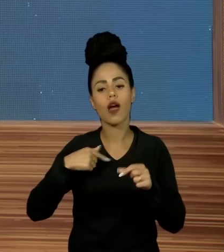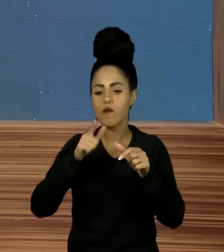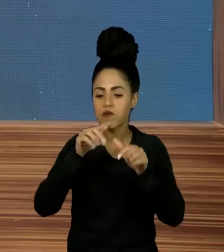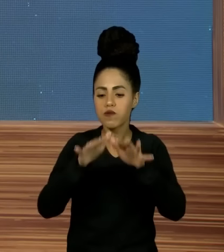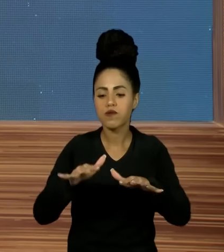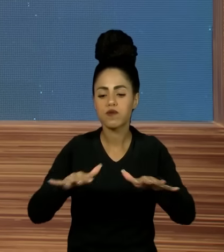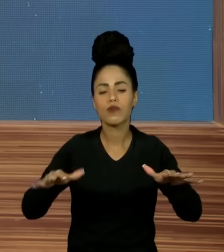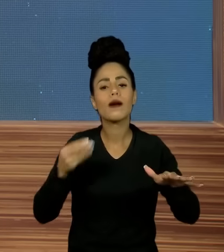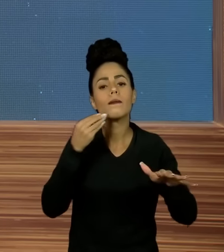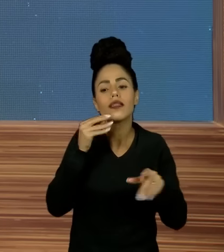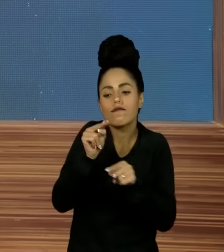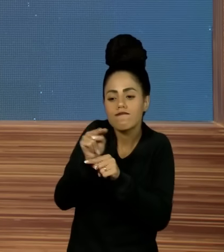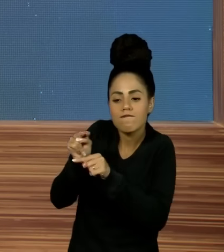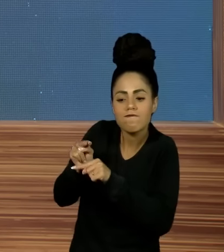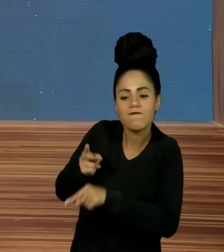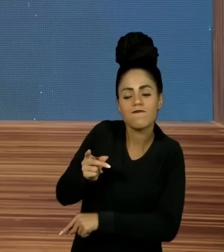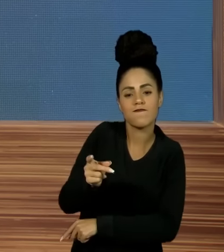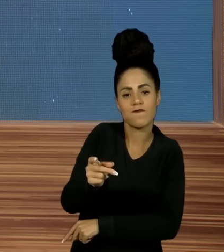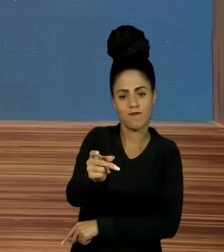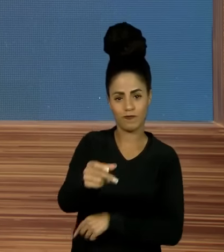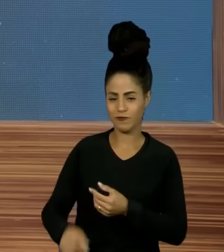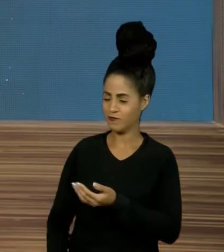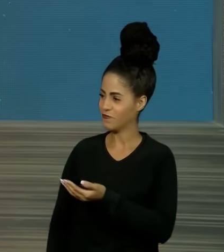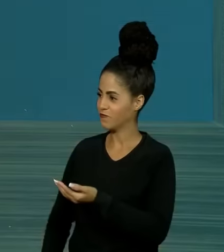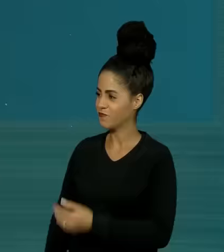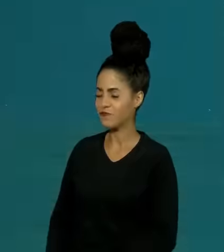caminhos para tentar protegê-los.